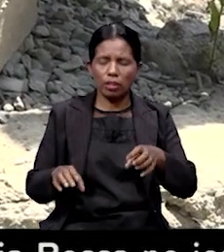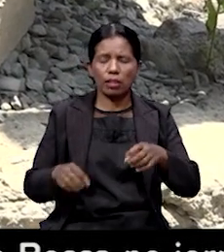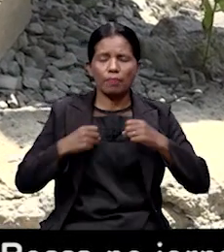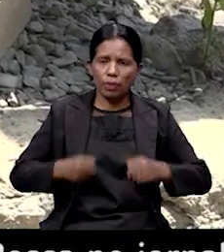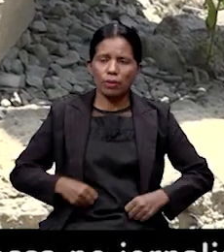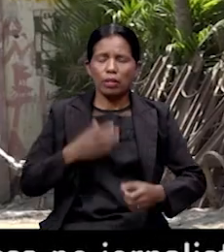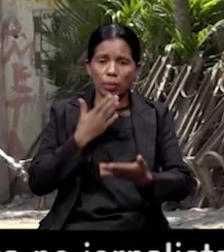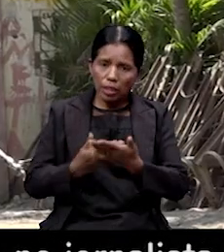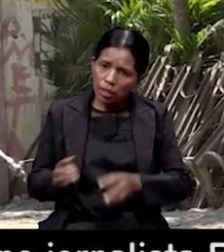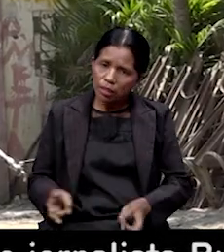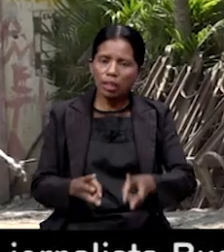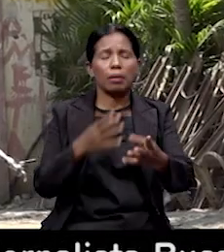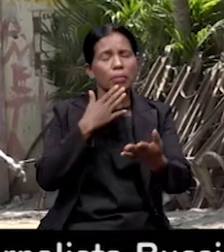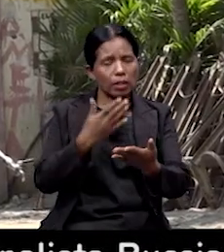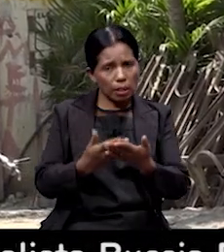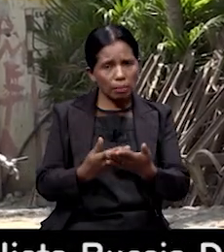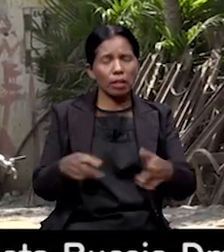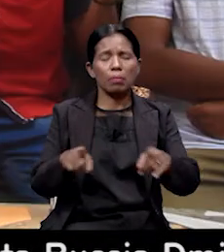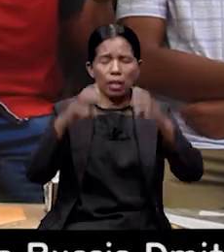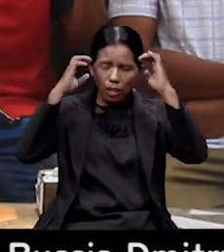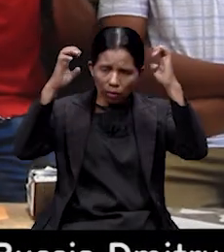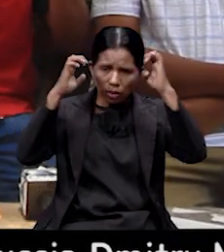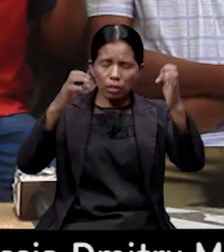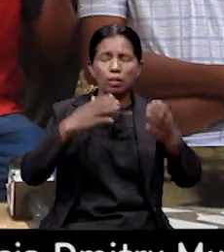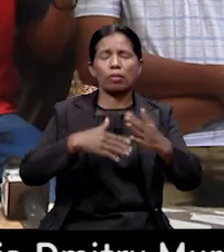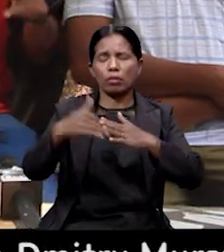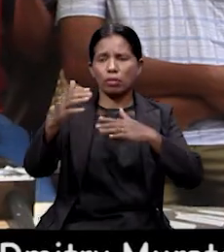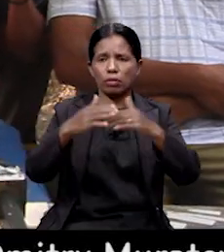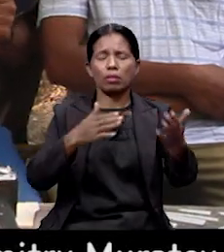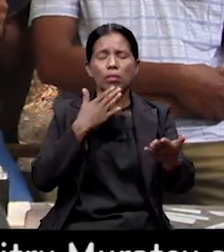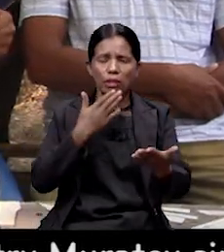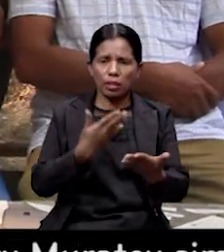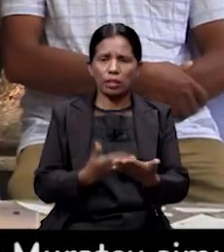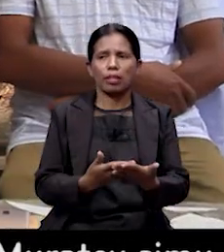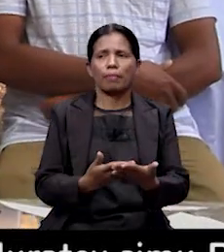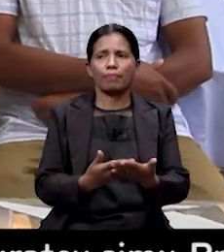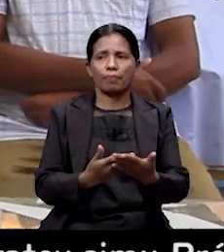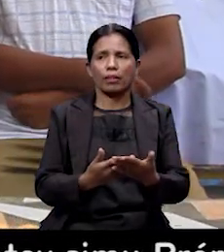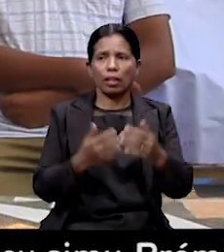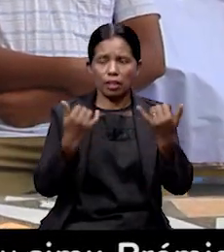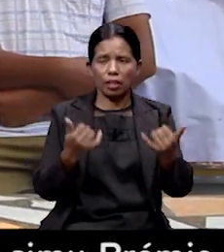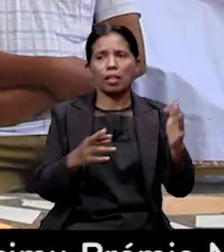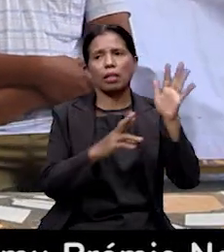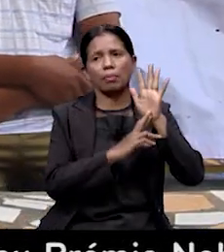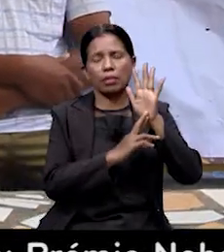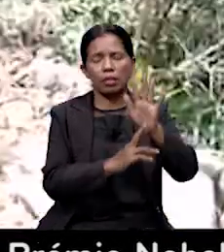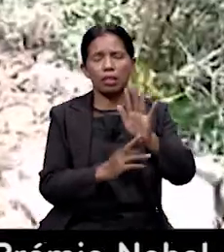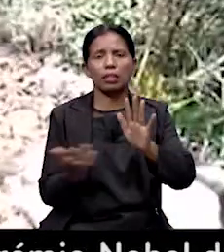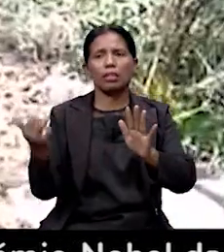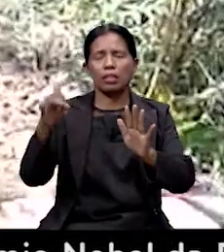mak iha kualidade, ida ne mak edukasau ne de bem mak infrastruktura ho matéria didática de bem mak dia, ida ne mak representa sira ni